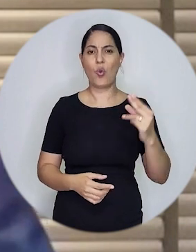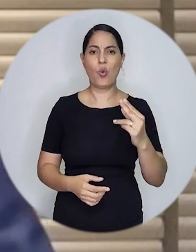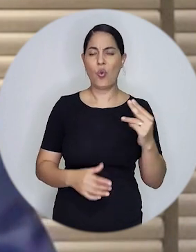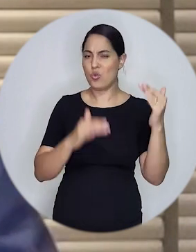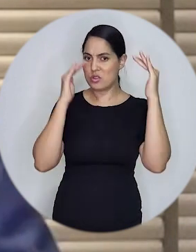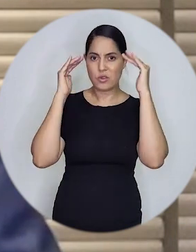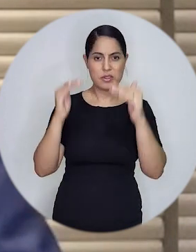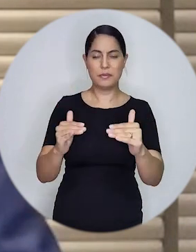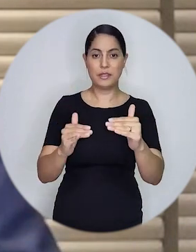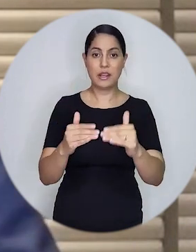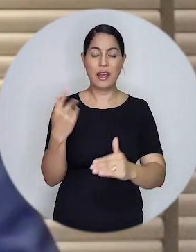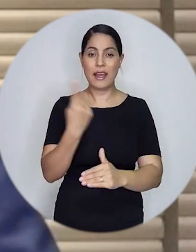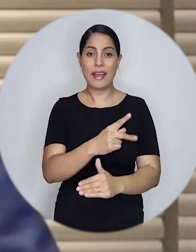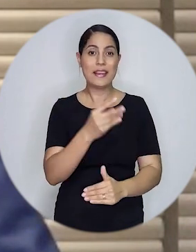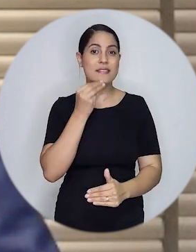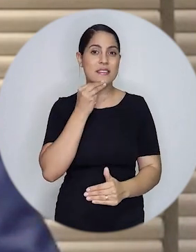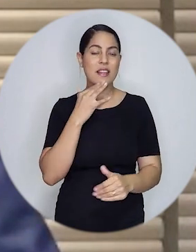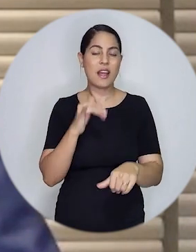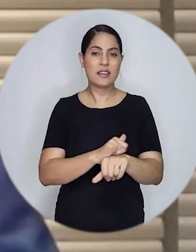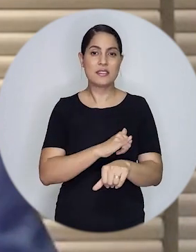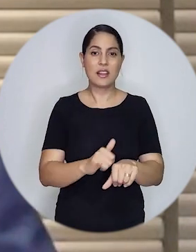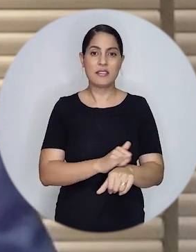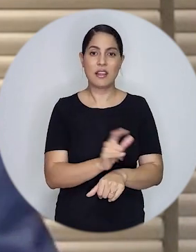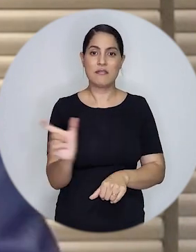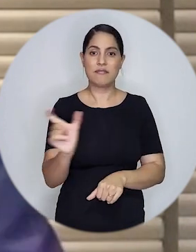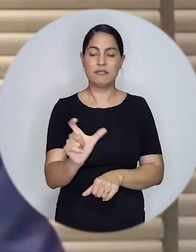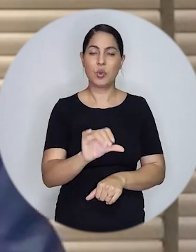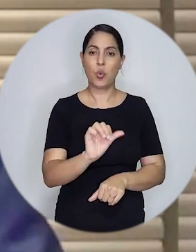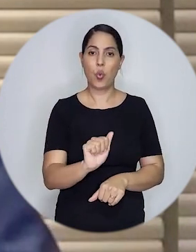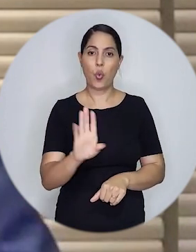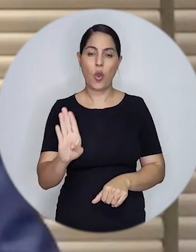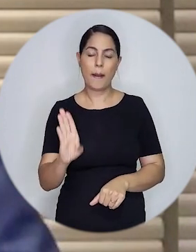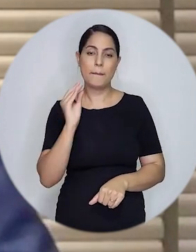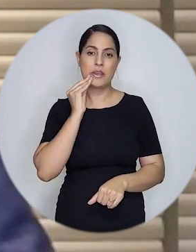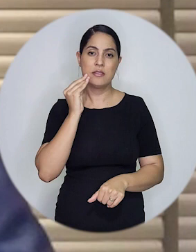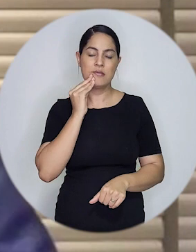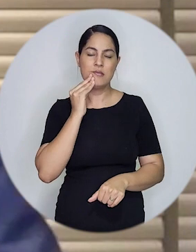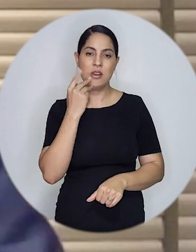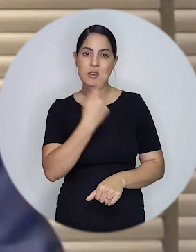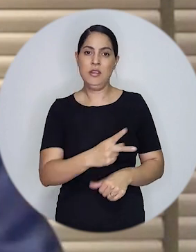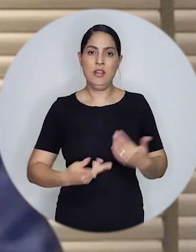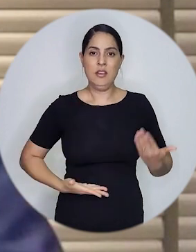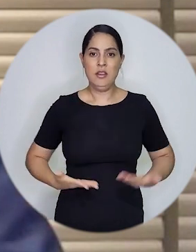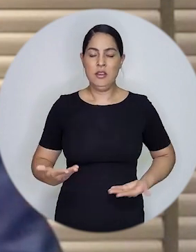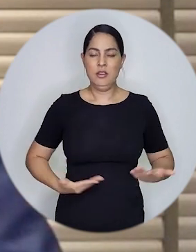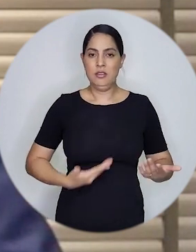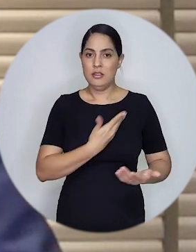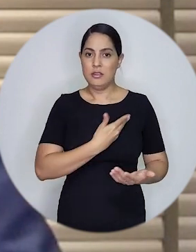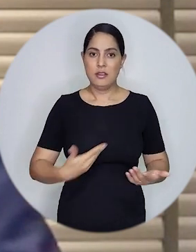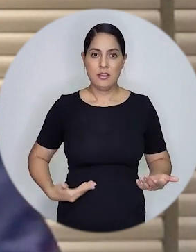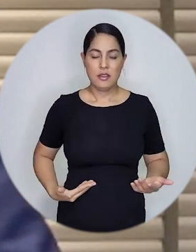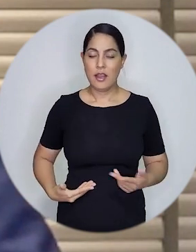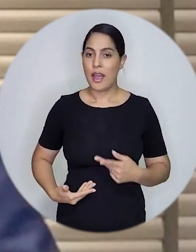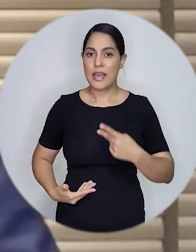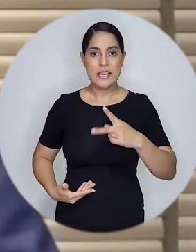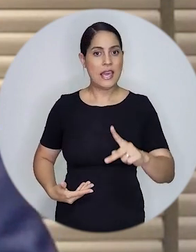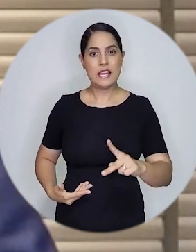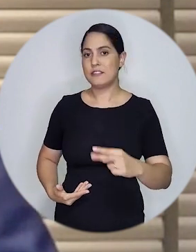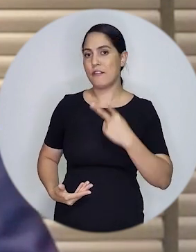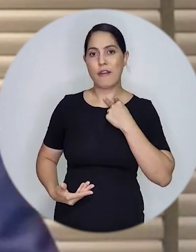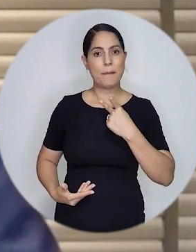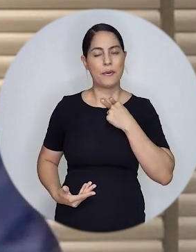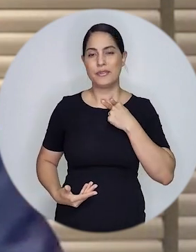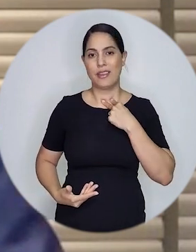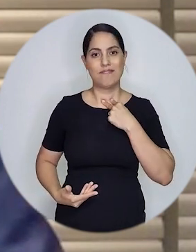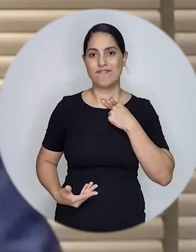prerrogativas desejar a inscrição no quadro da OAB ou recuperar a sua inscrição que estava suspensa ou impedida em virtude da sua função pública, ele não